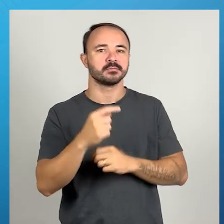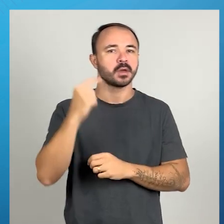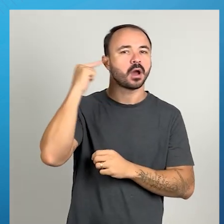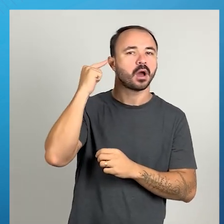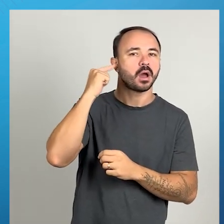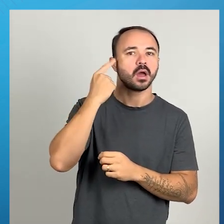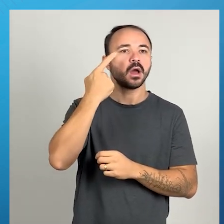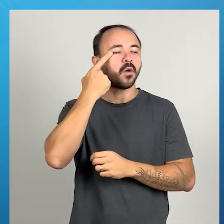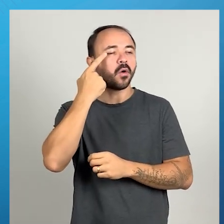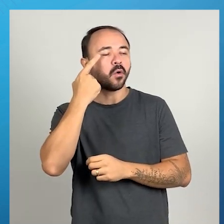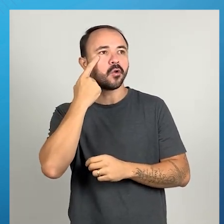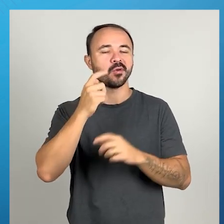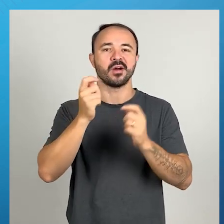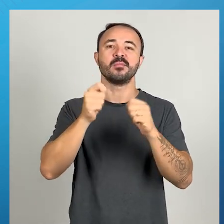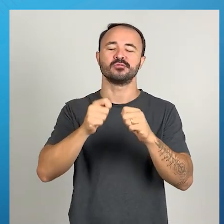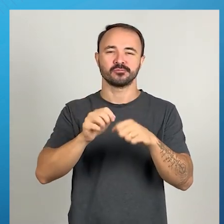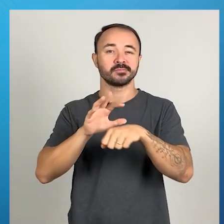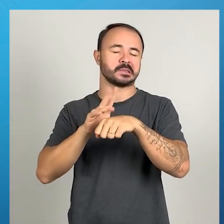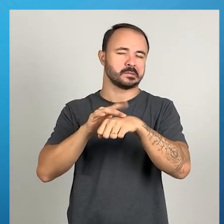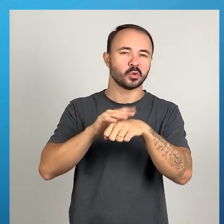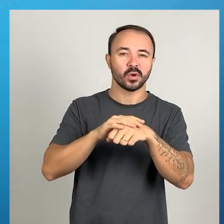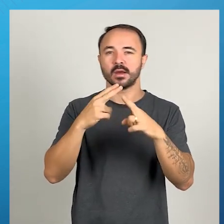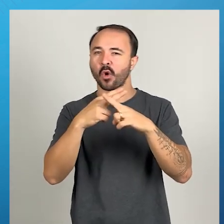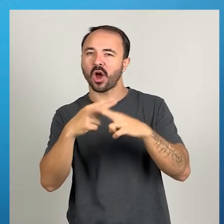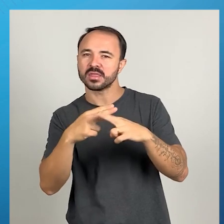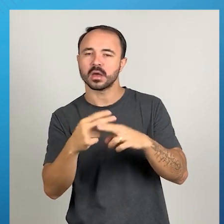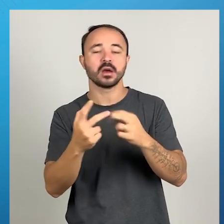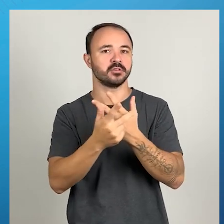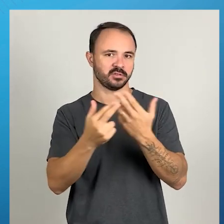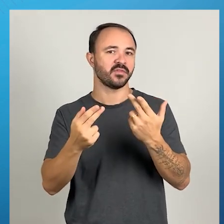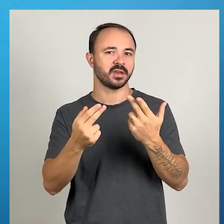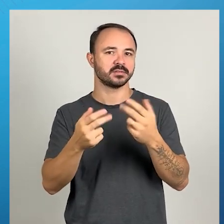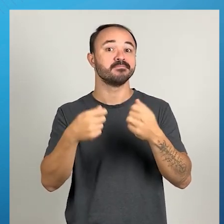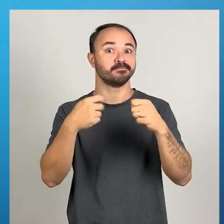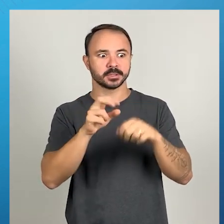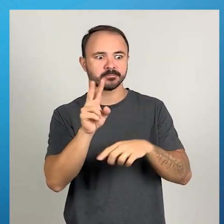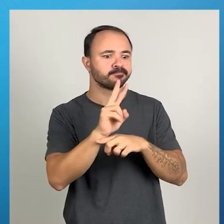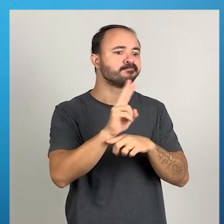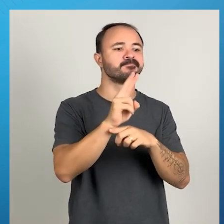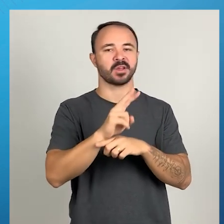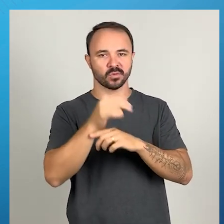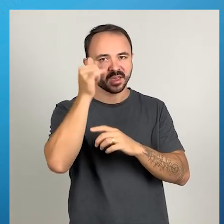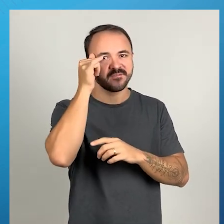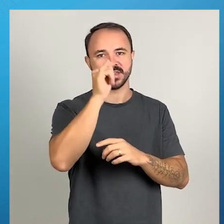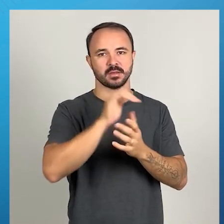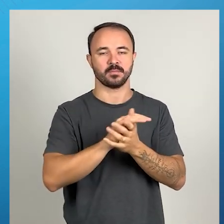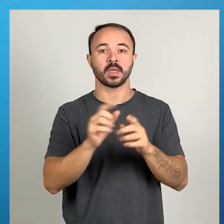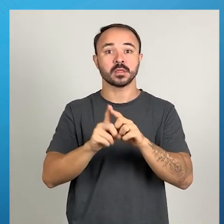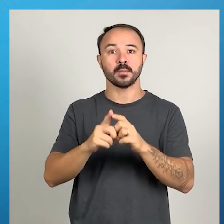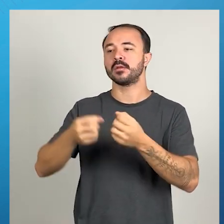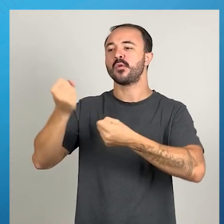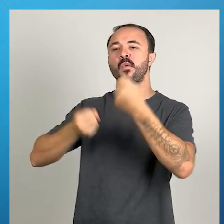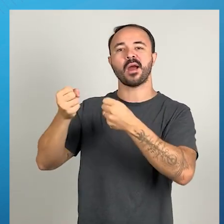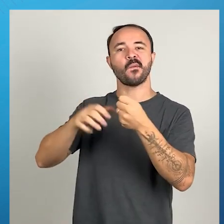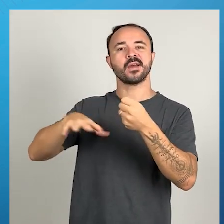dessa criança ele deve ser feito de forma segura, utilizando ali o dispositivo de segurança, no caso, a cadeirinha que deve estar fixa